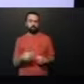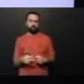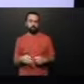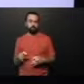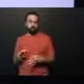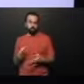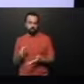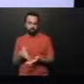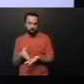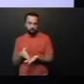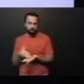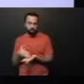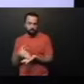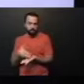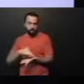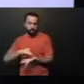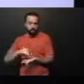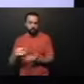junta,